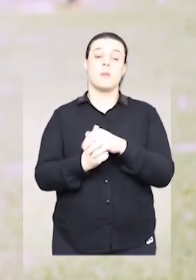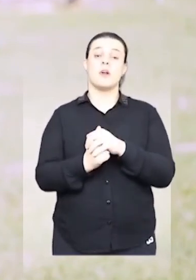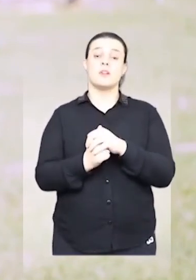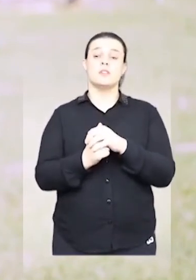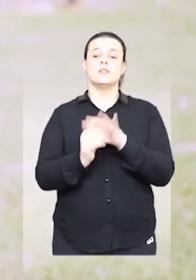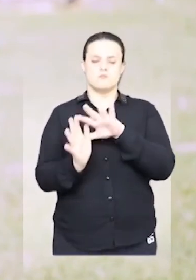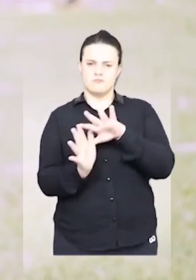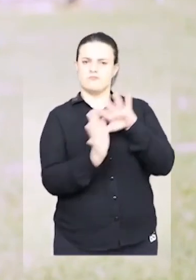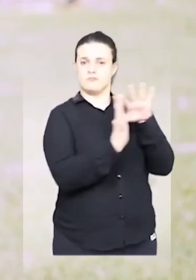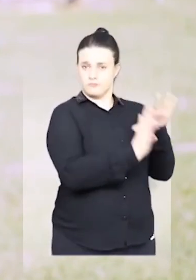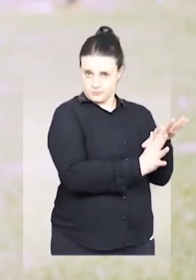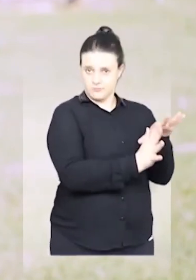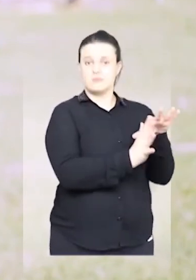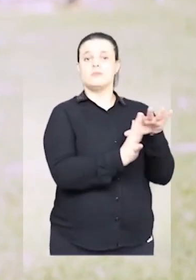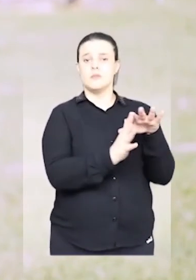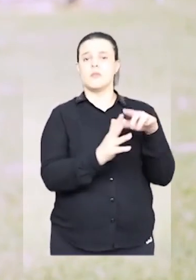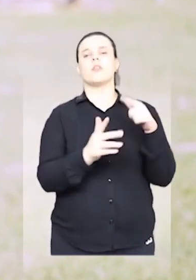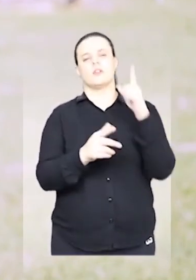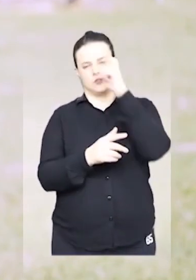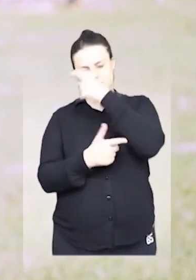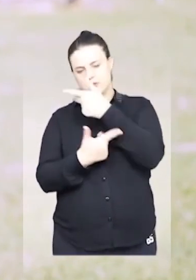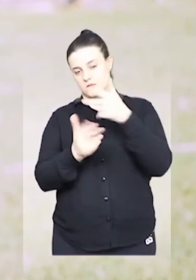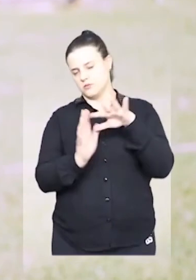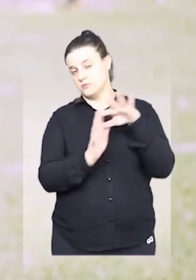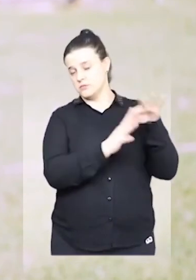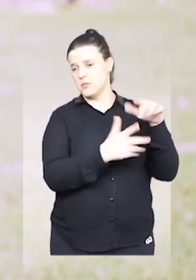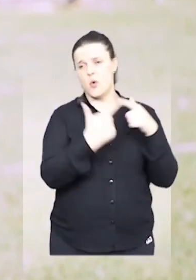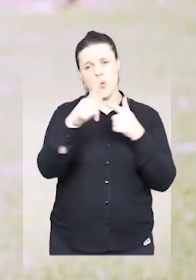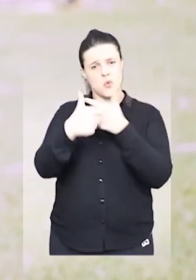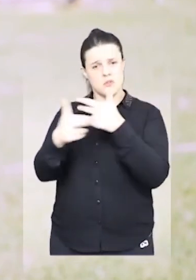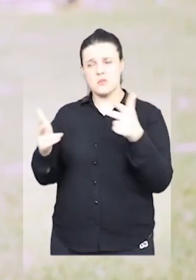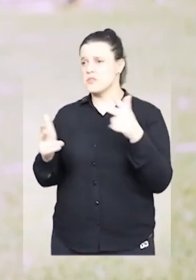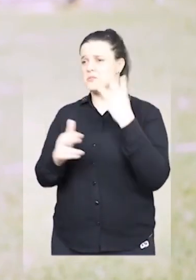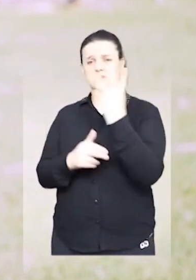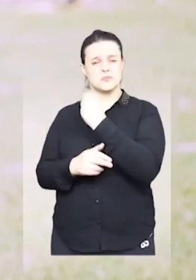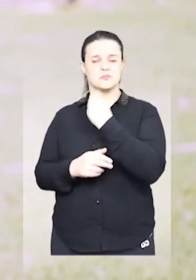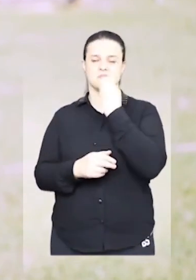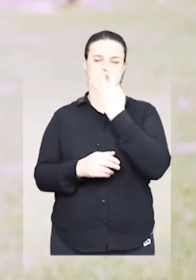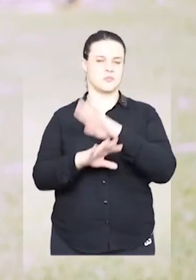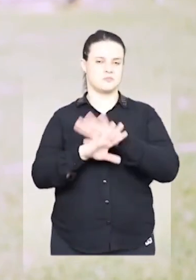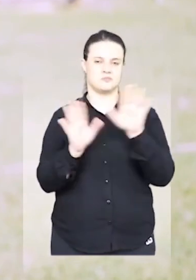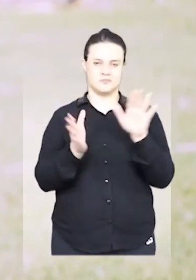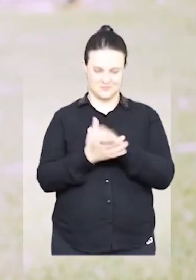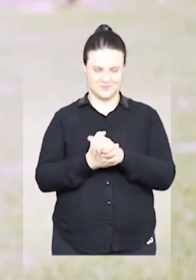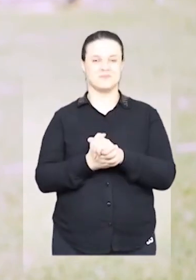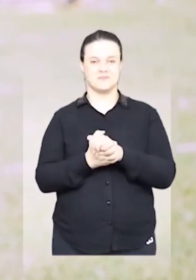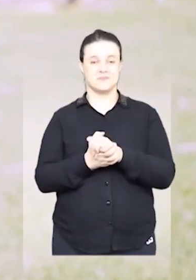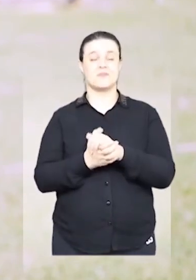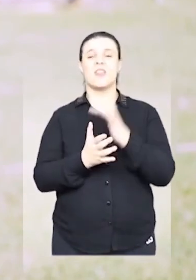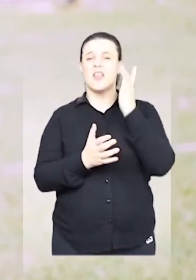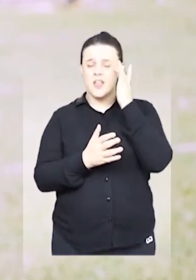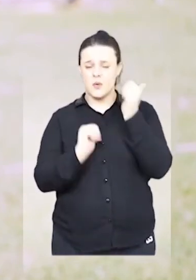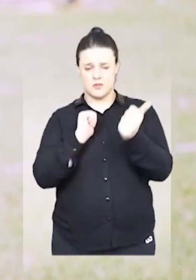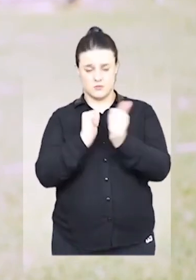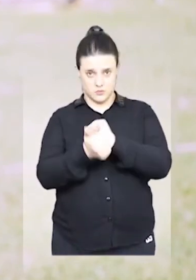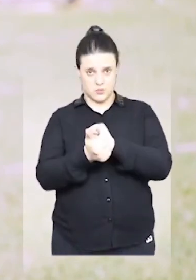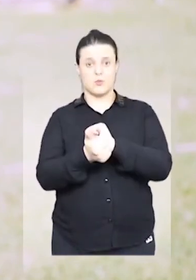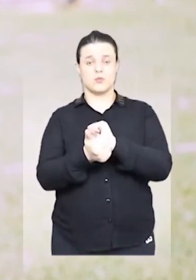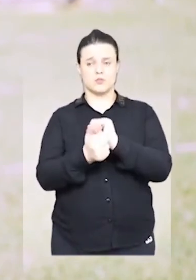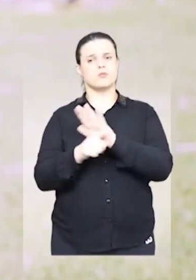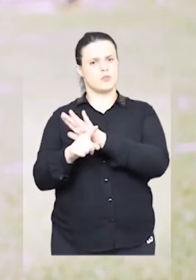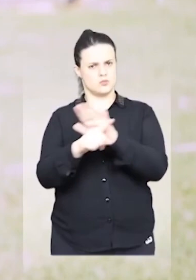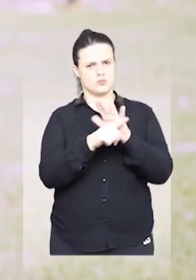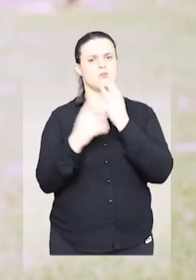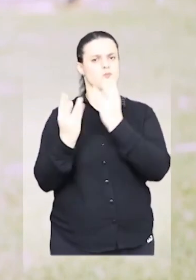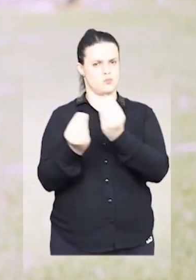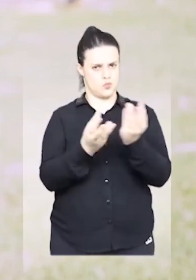constância. Mas, tirando essas dificuldades, eu acho que o restante todo tá indo bem. Eu